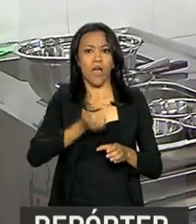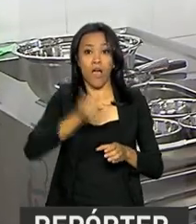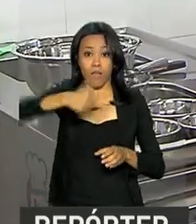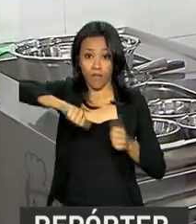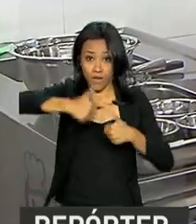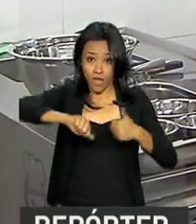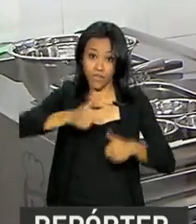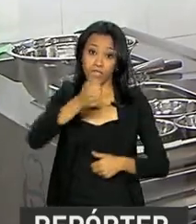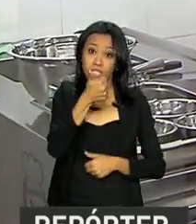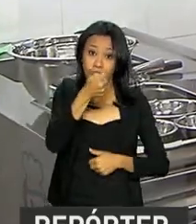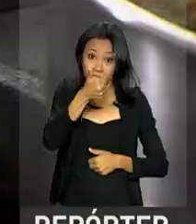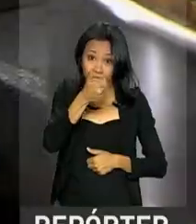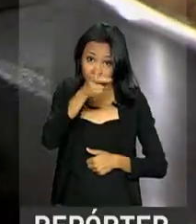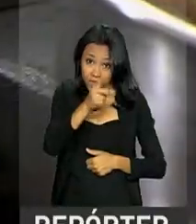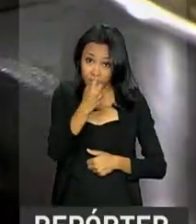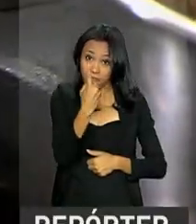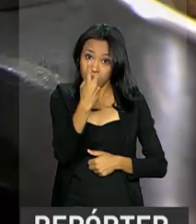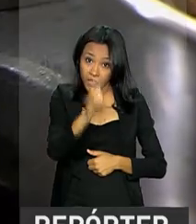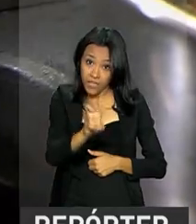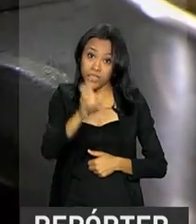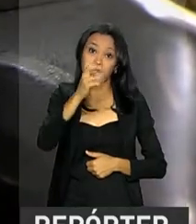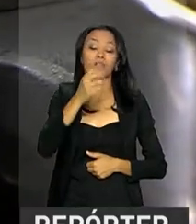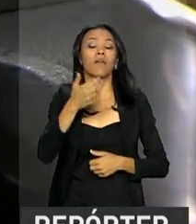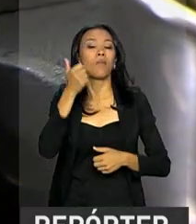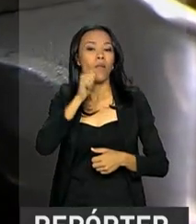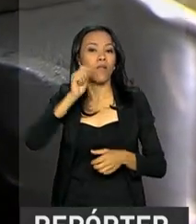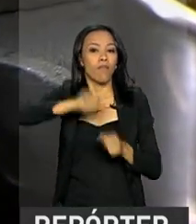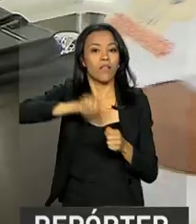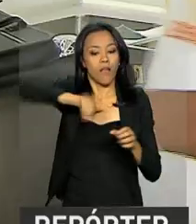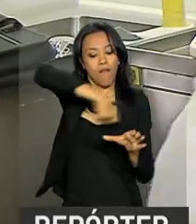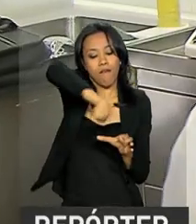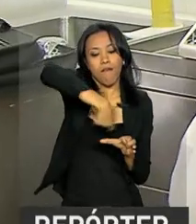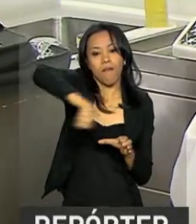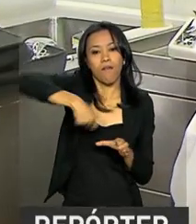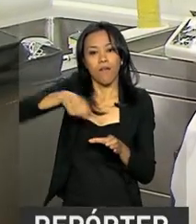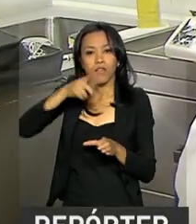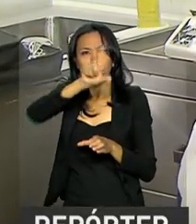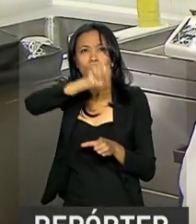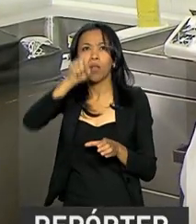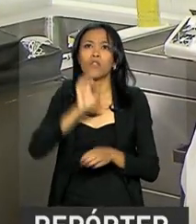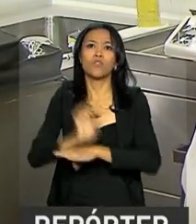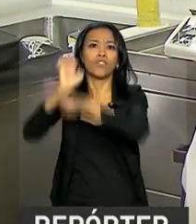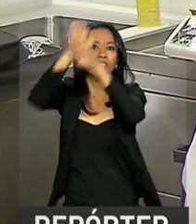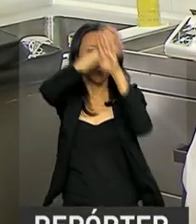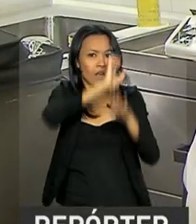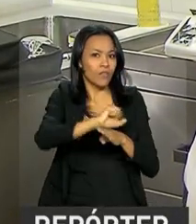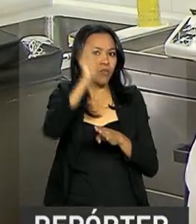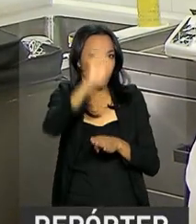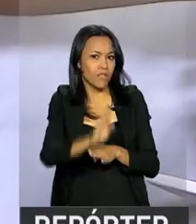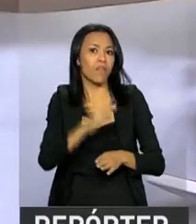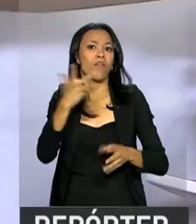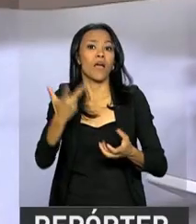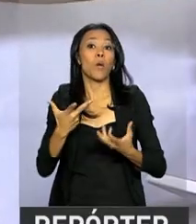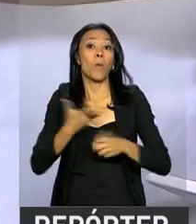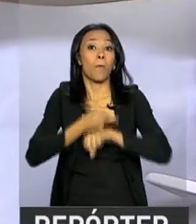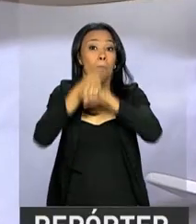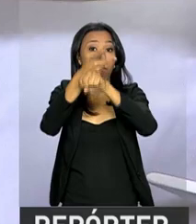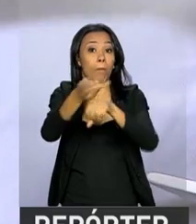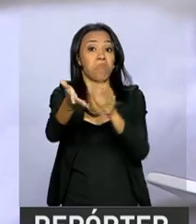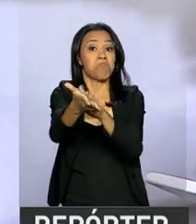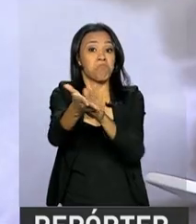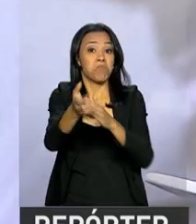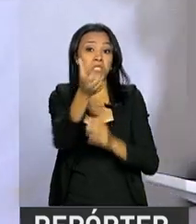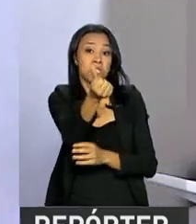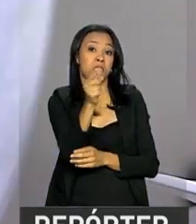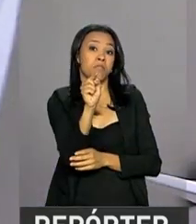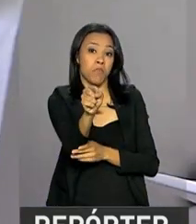de 15 finalistas. As 5 merendeiras vencedoras de cada uma das regiões do país receberão um prêmio de R$ 6.000 e